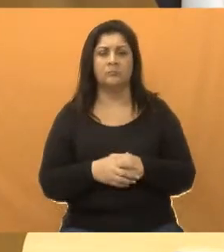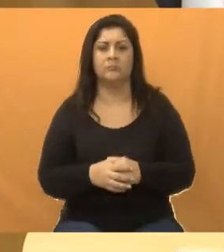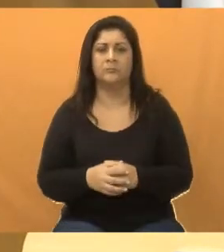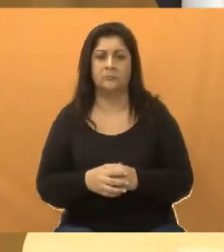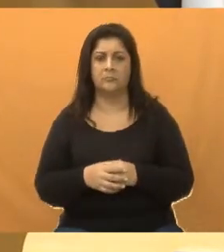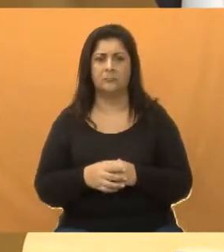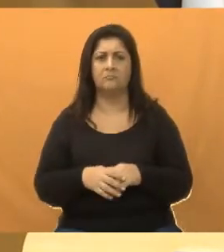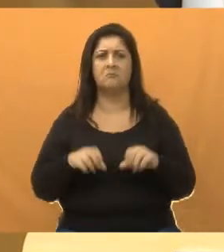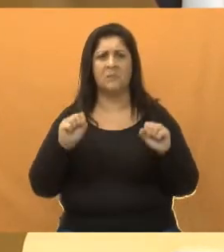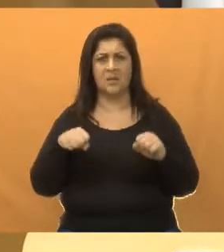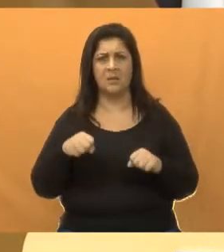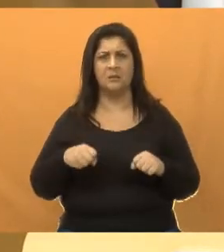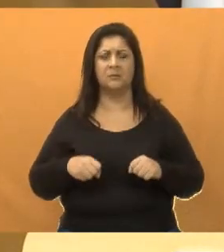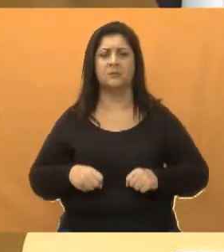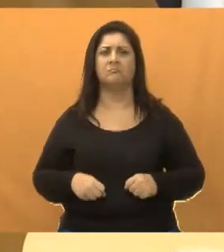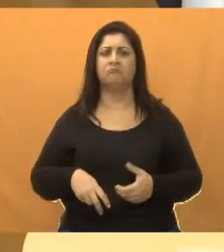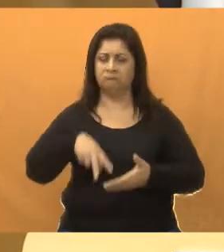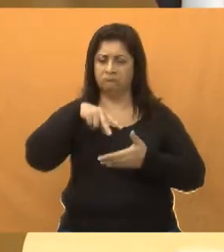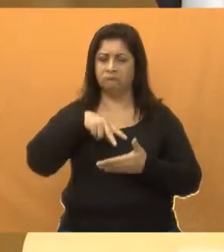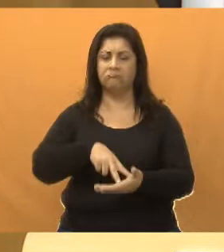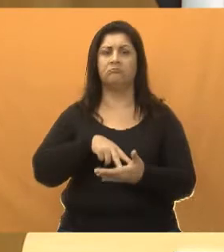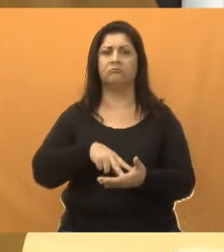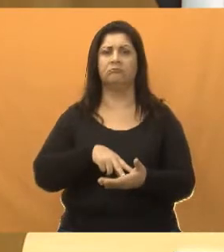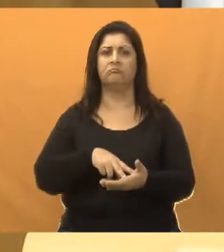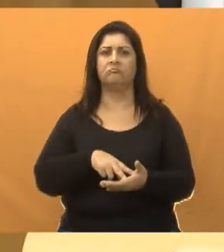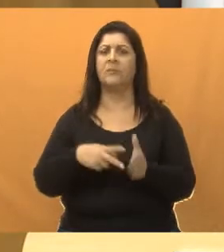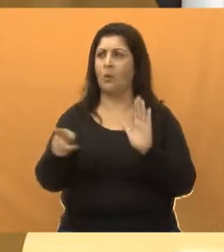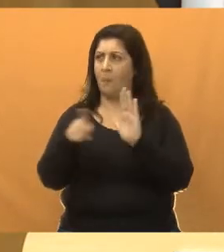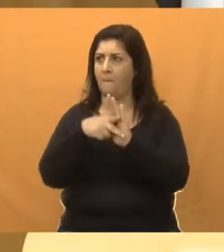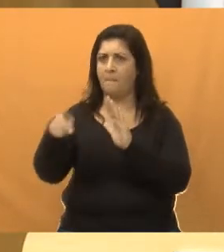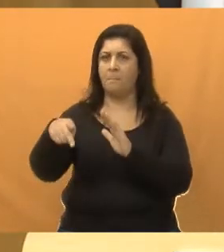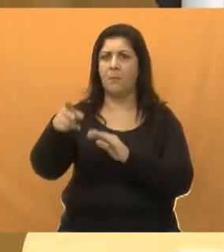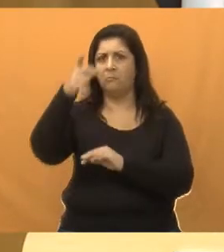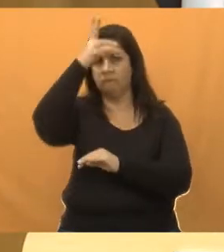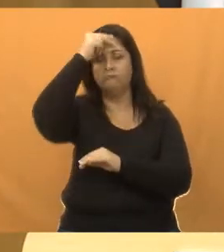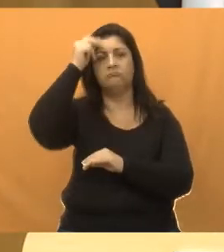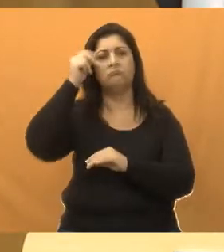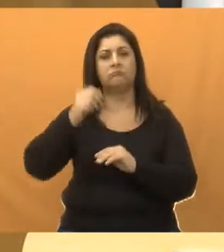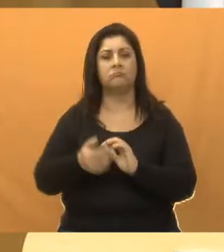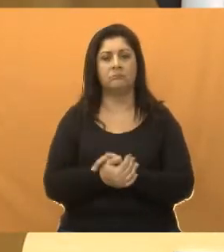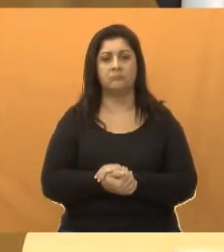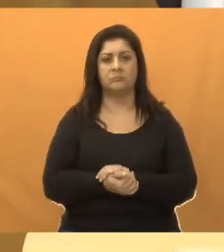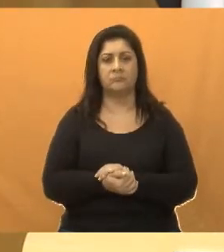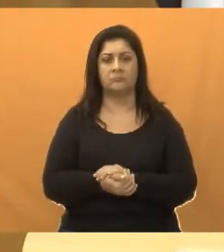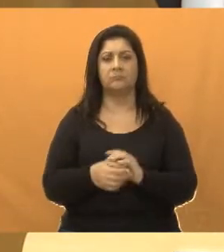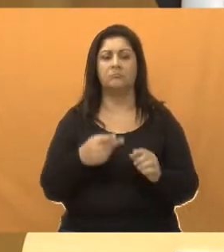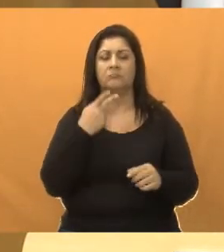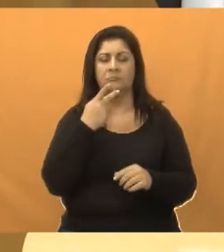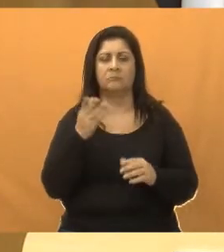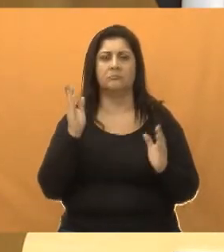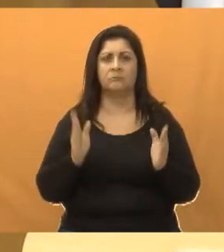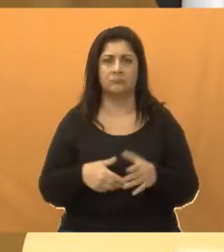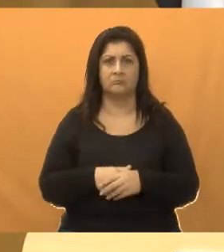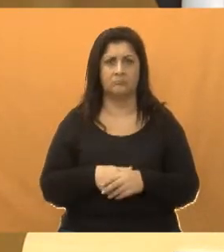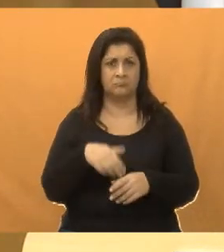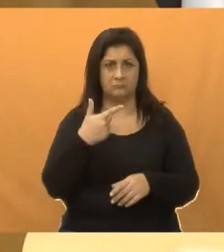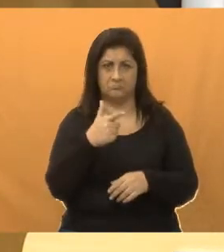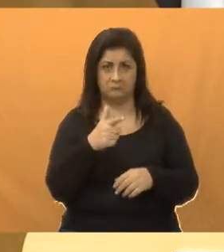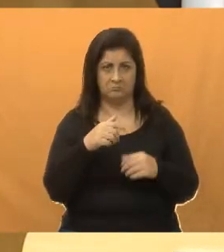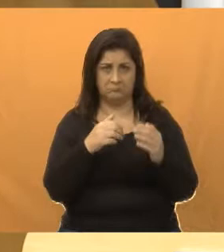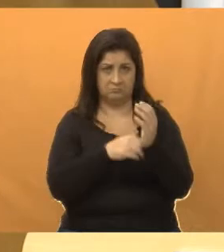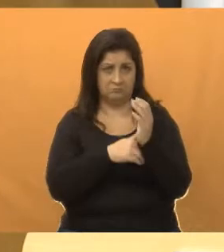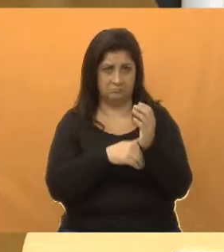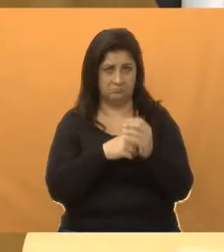visto a camisa como uma pessoa da ação da base. Isso eu falo a verdade, porque eu acabei de falar, não tenho rabo preso com ninguém,